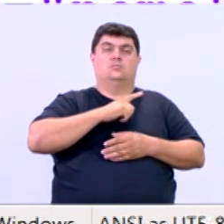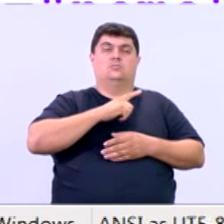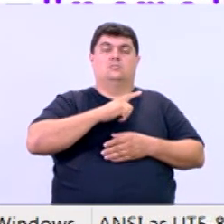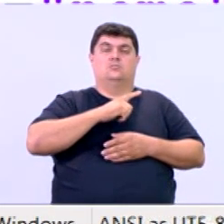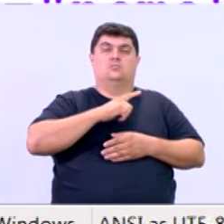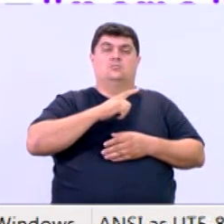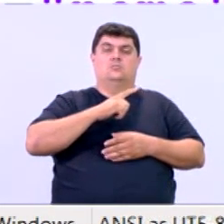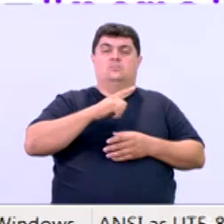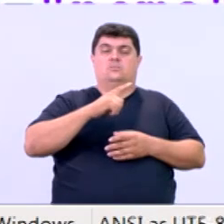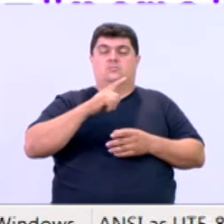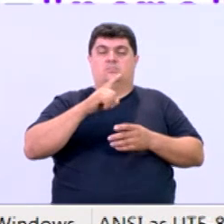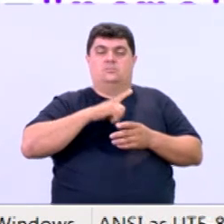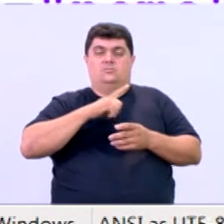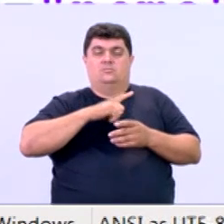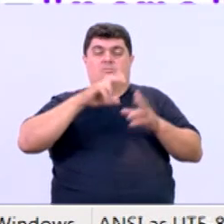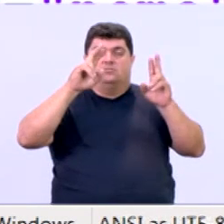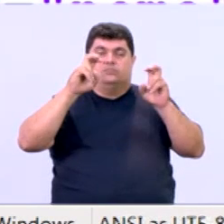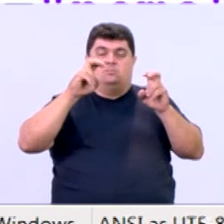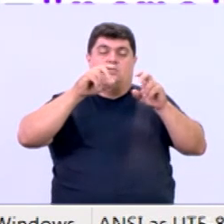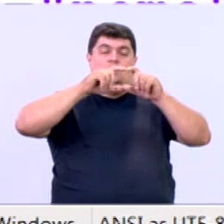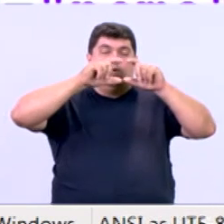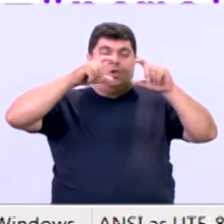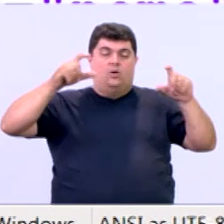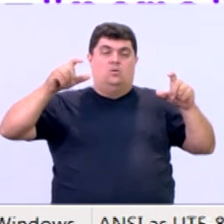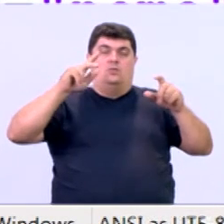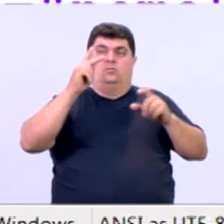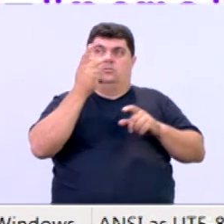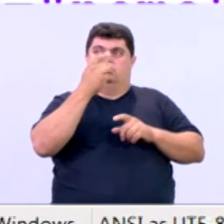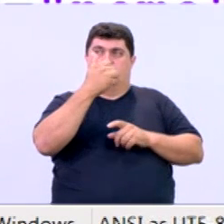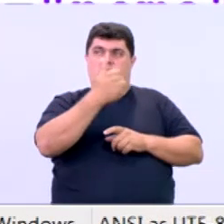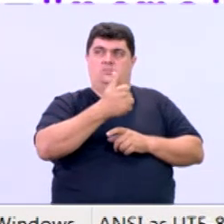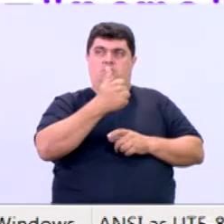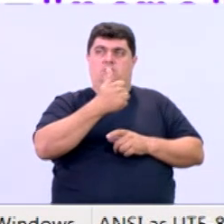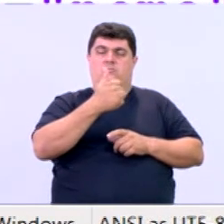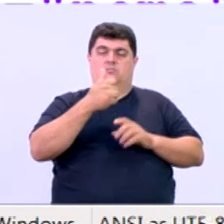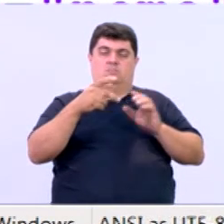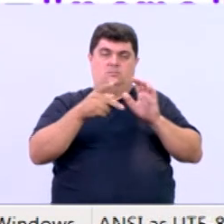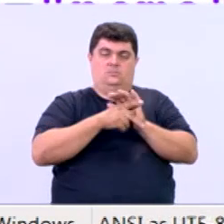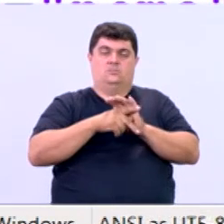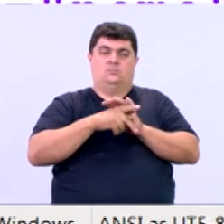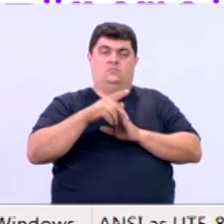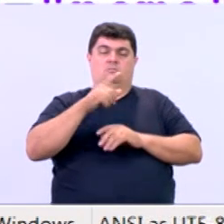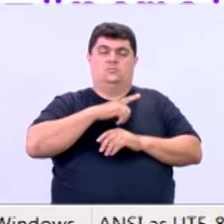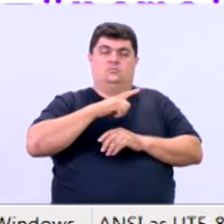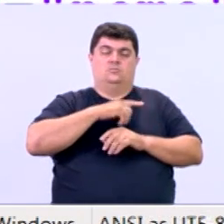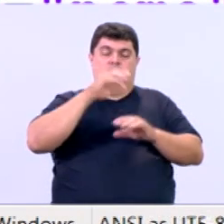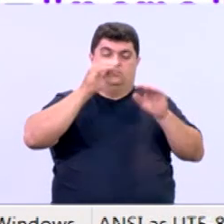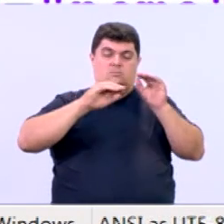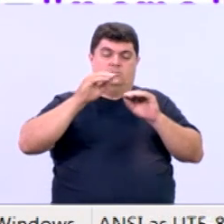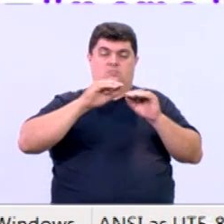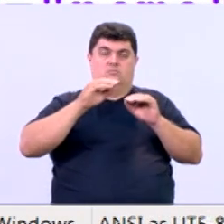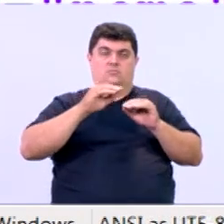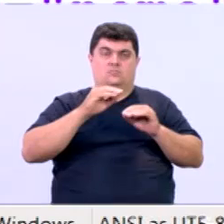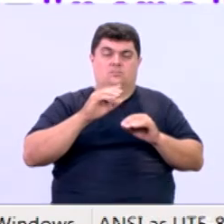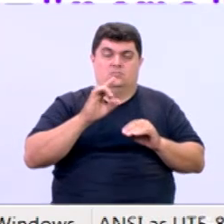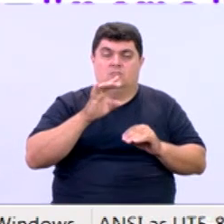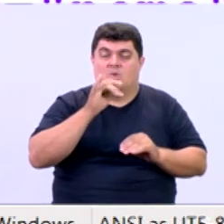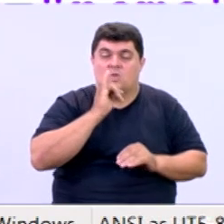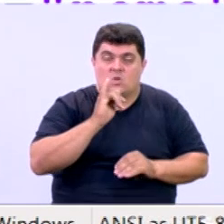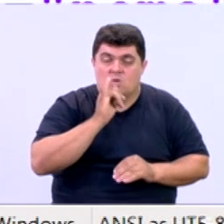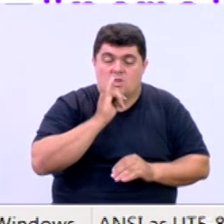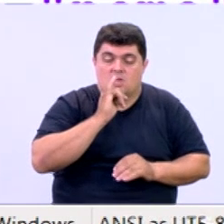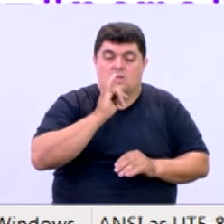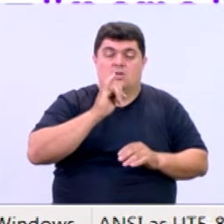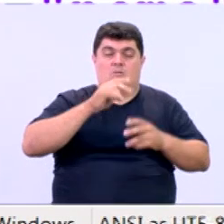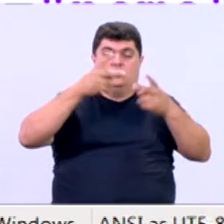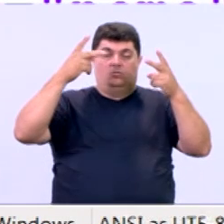aqui, com uma importância grande, que é um H1, e aí está avisando que essa é uma página de exemplos de